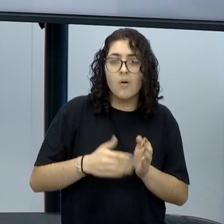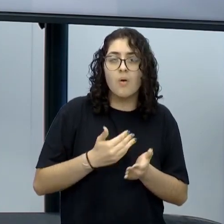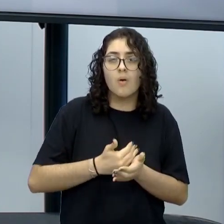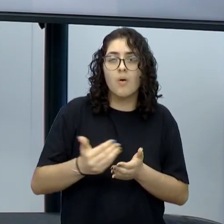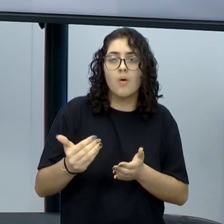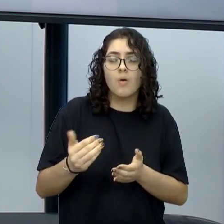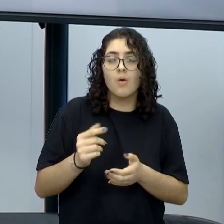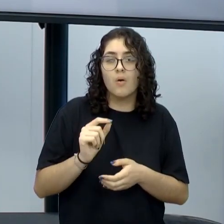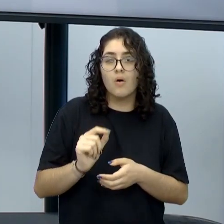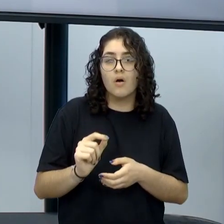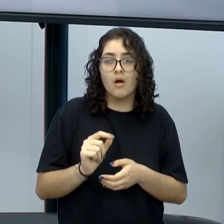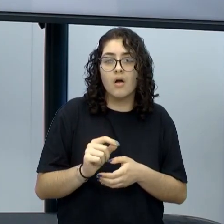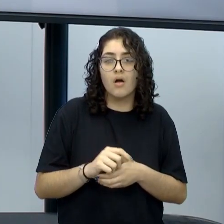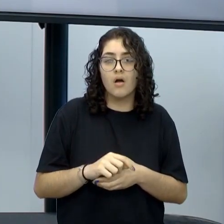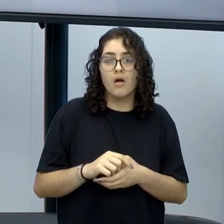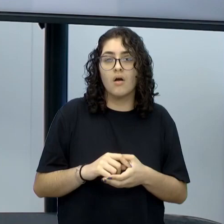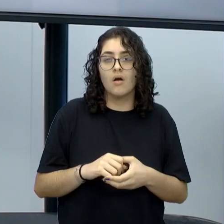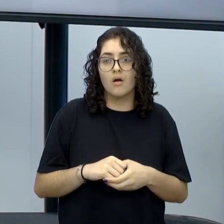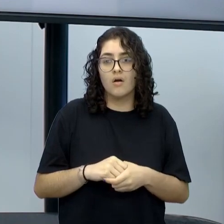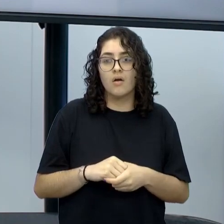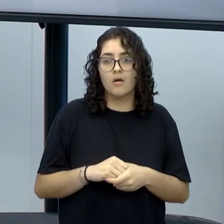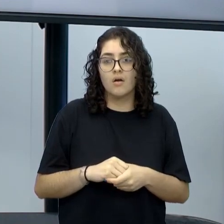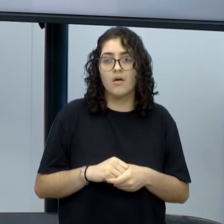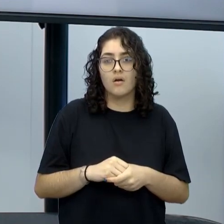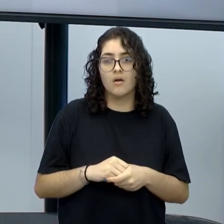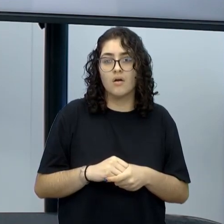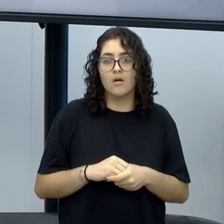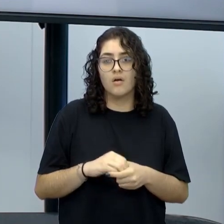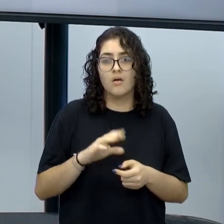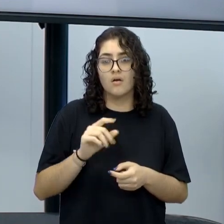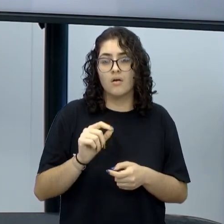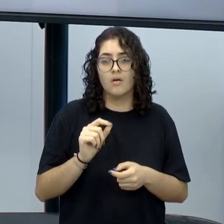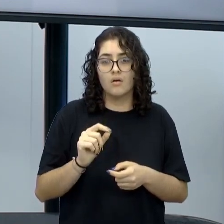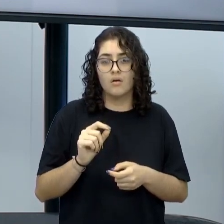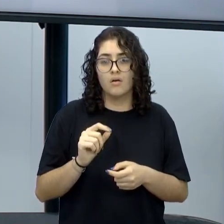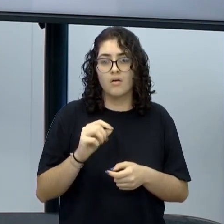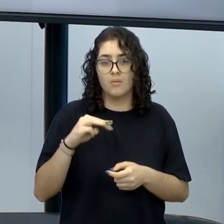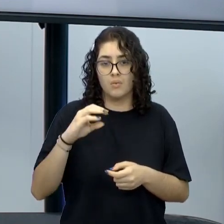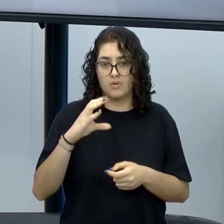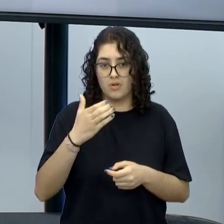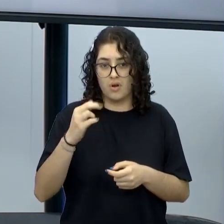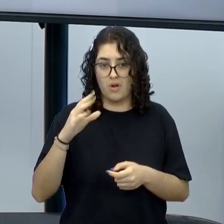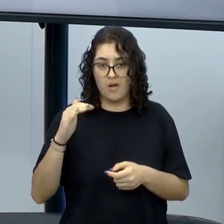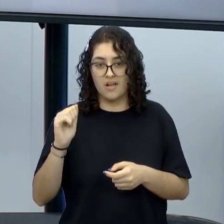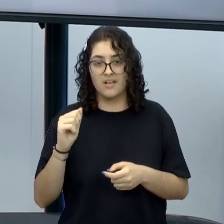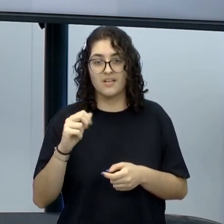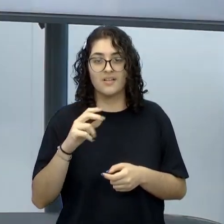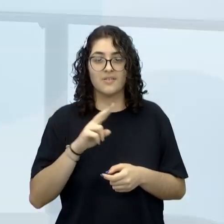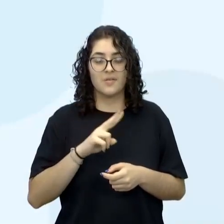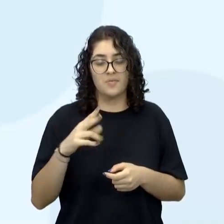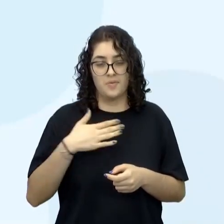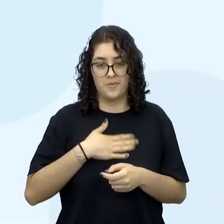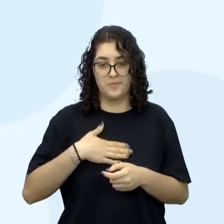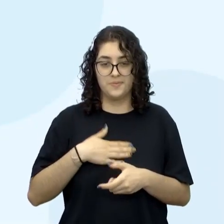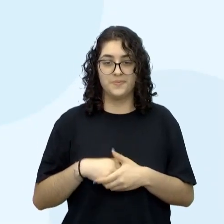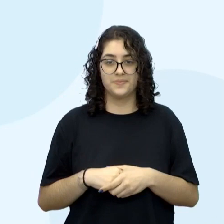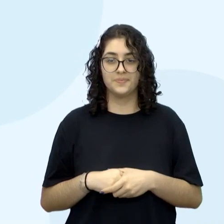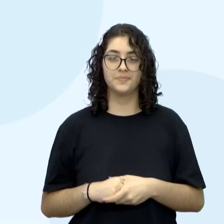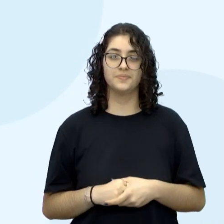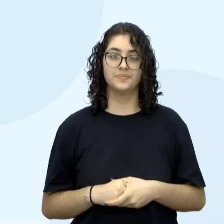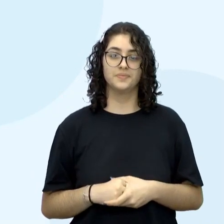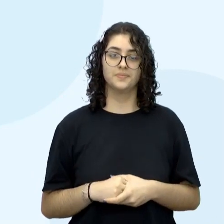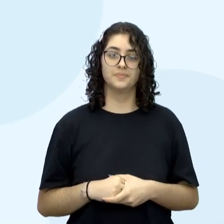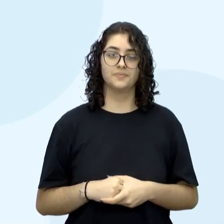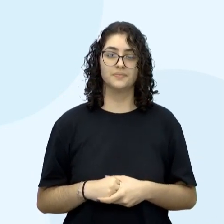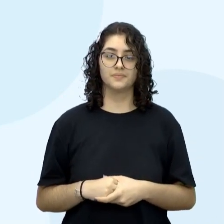surgir, então, as vossorocas ou remontantes. Mas eu acho que vossorocas é um nome muito mais legal e é o que eu vou usar. E tá tudo bem. Né? E daí em diante,